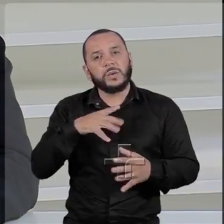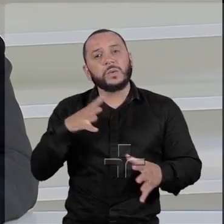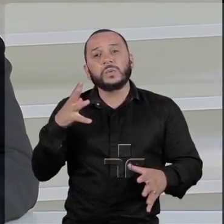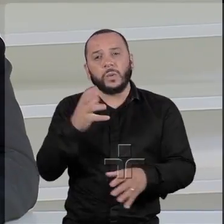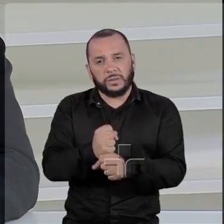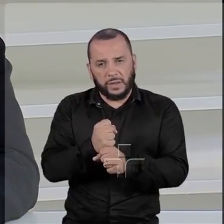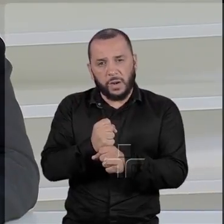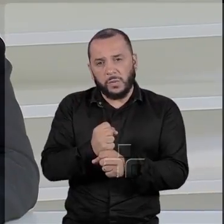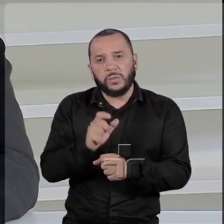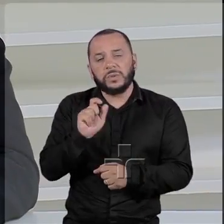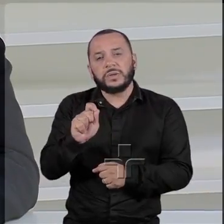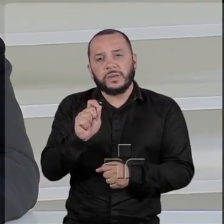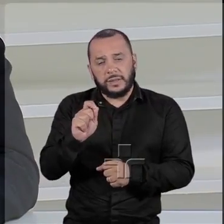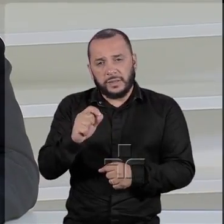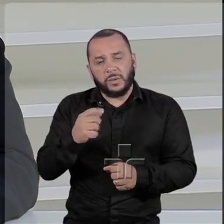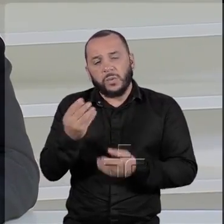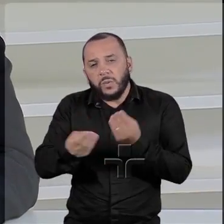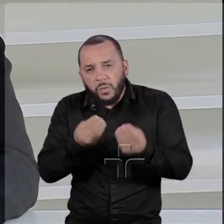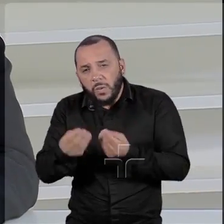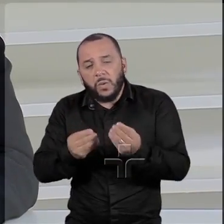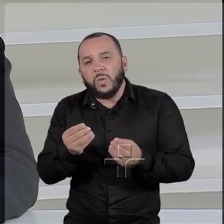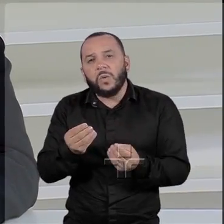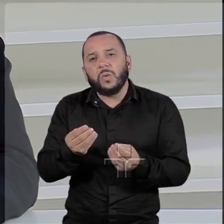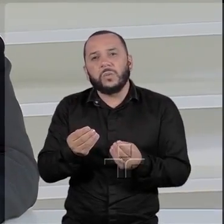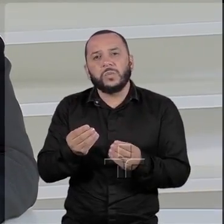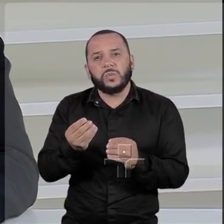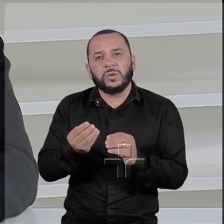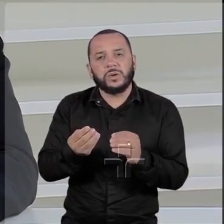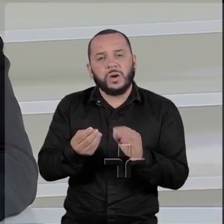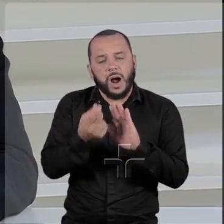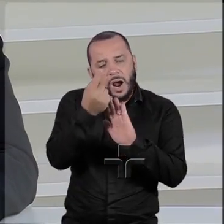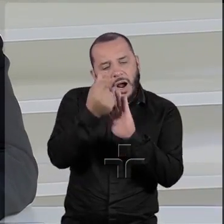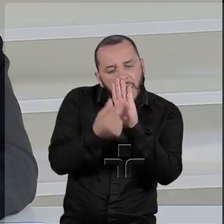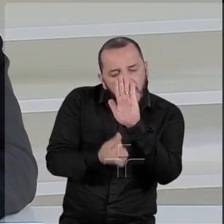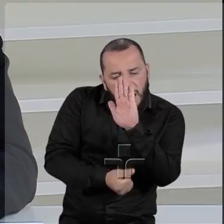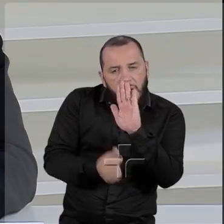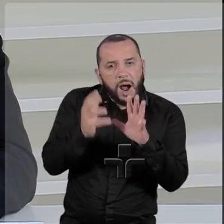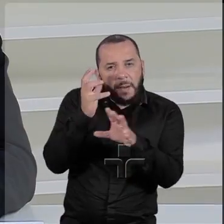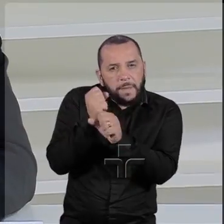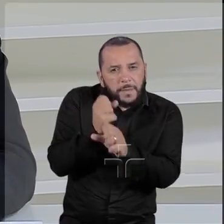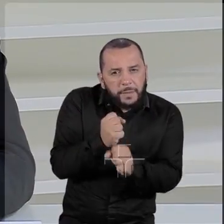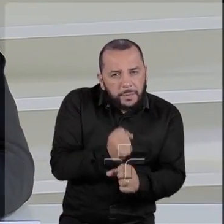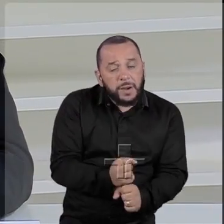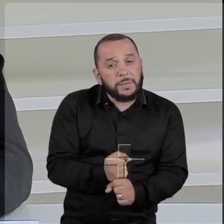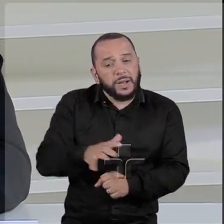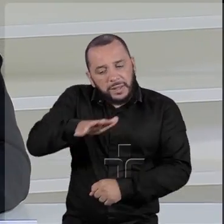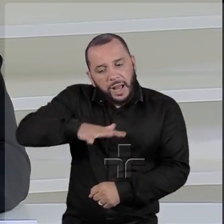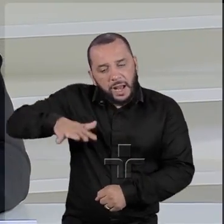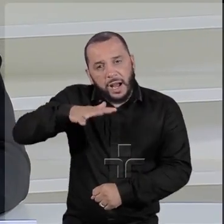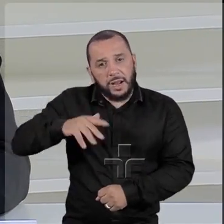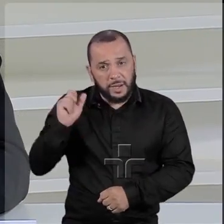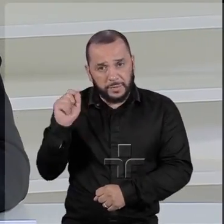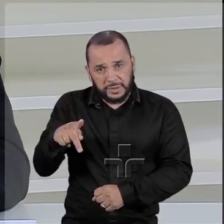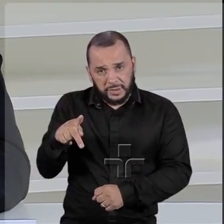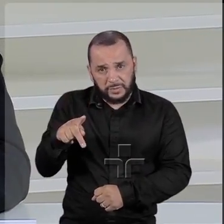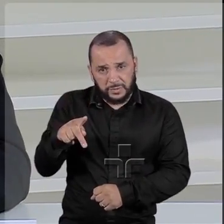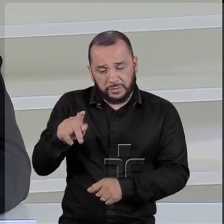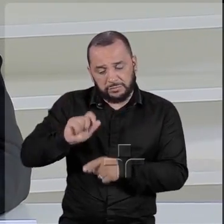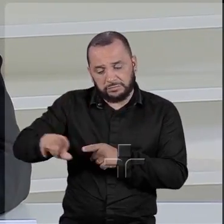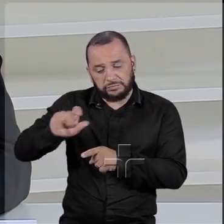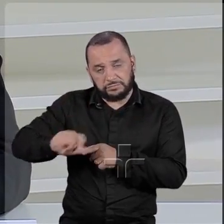números, né, do resultado previdenciário, a gente se espanta com a